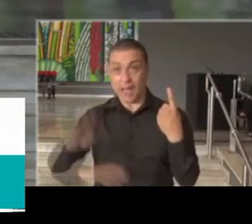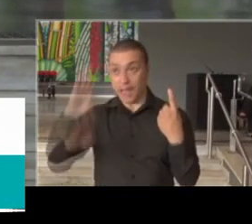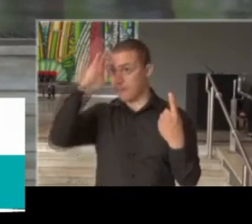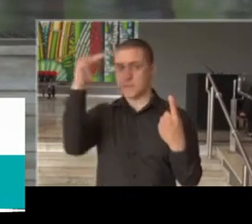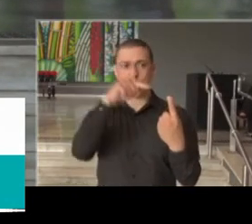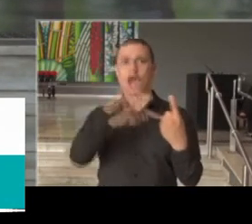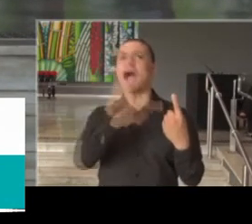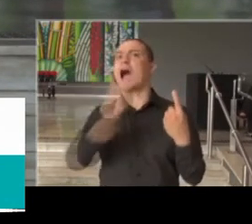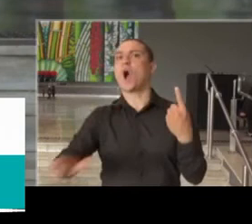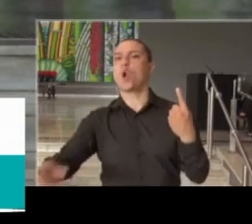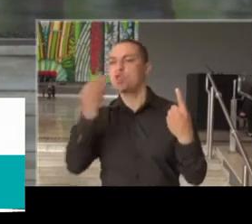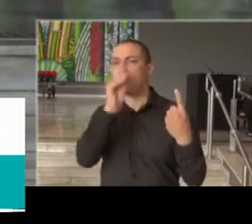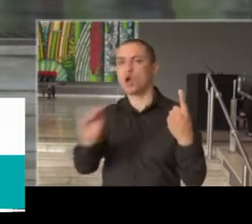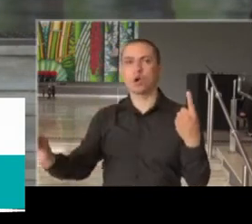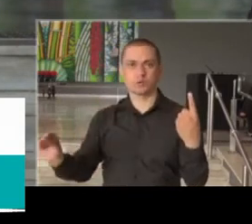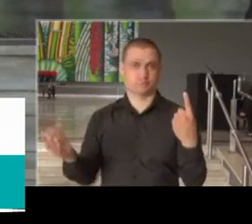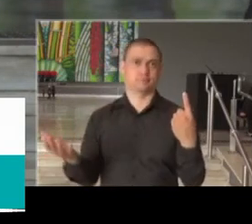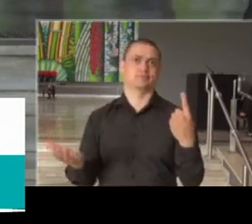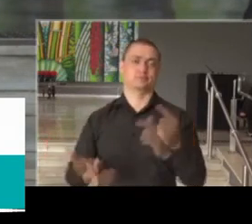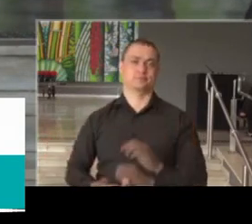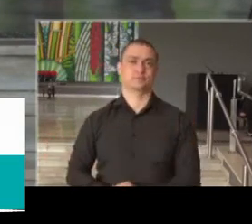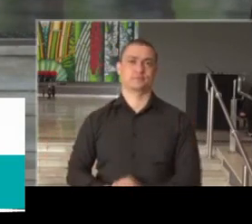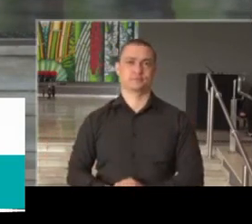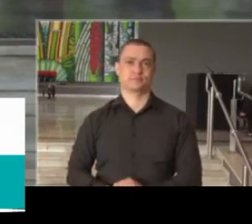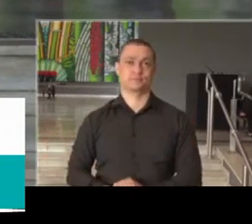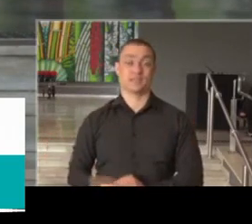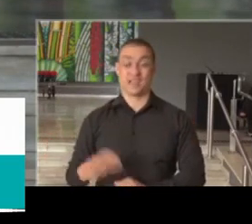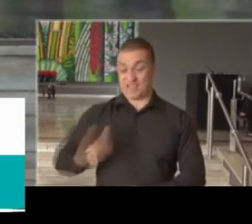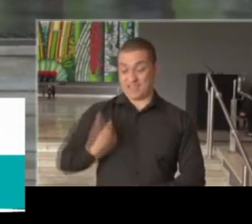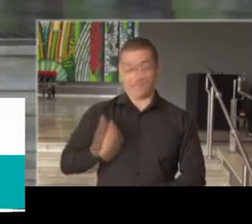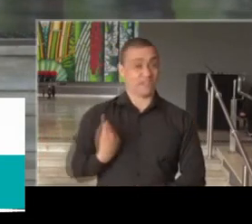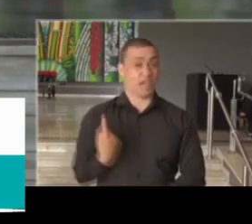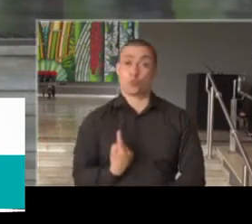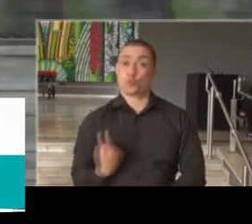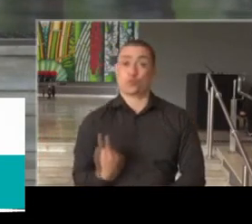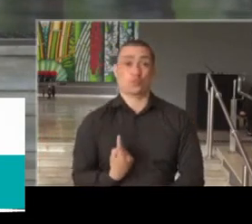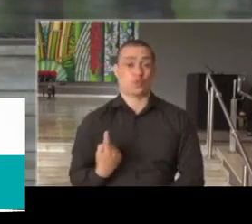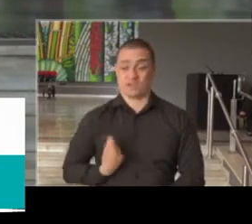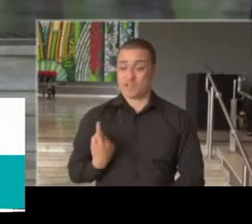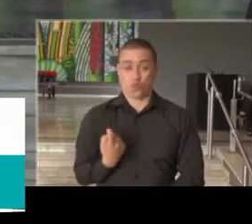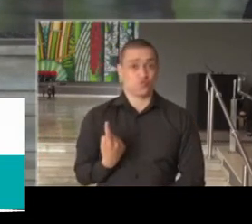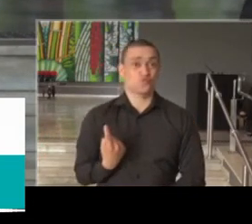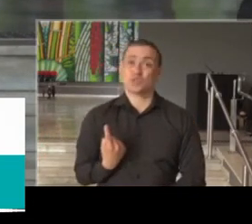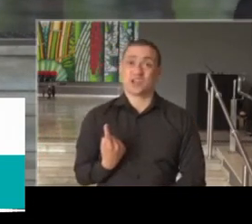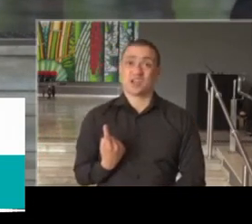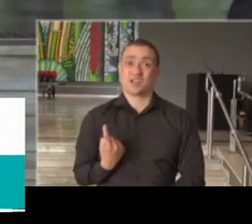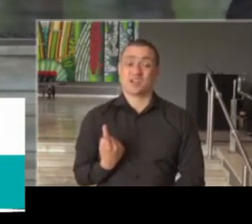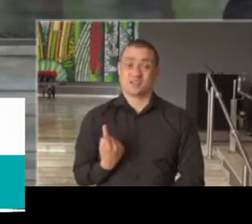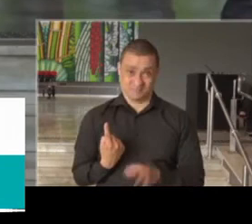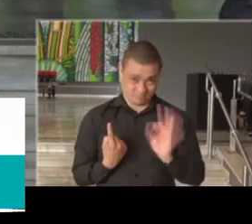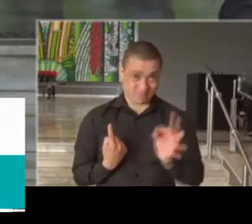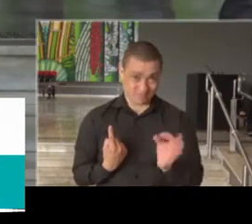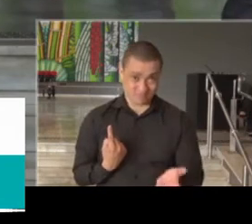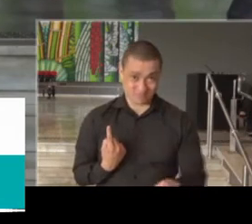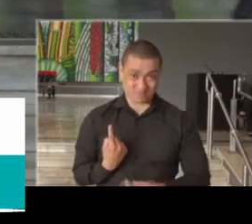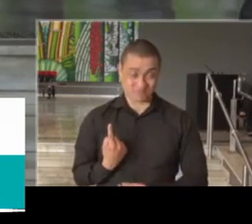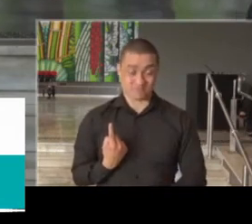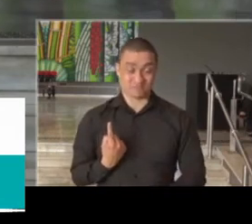priorizada em detrimento de outras? A vida é uma só, a existência é única.